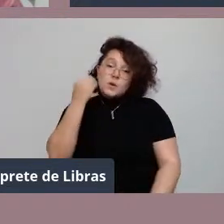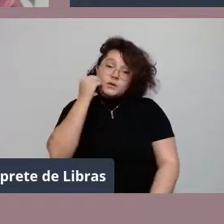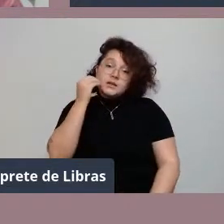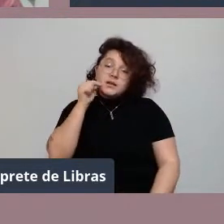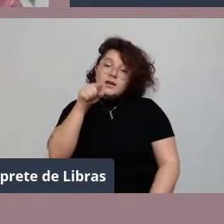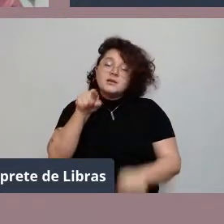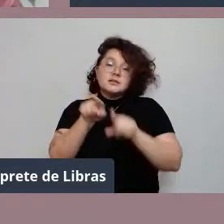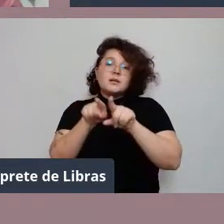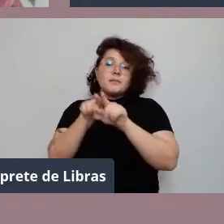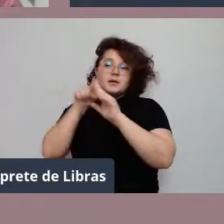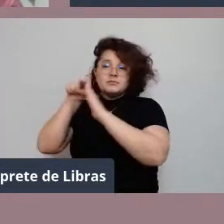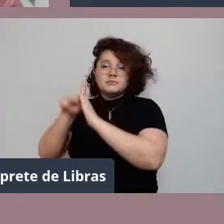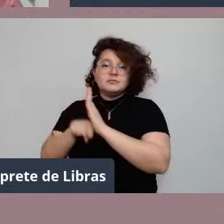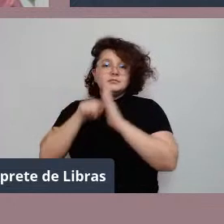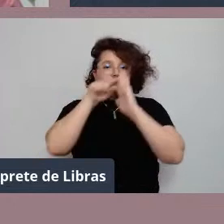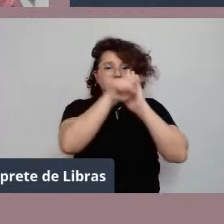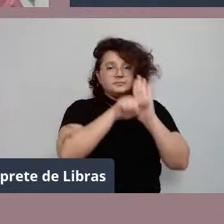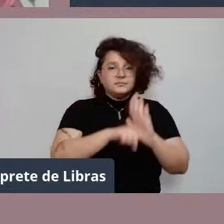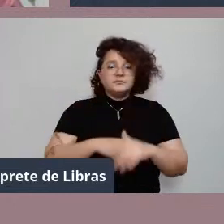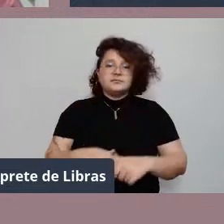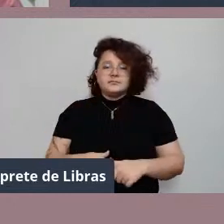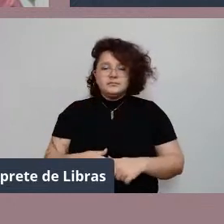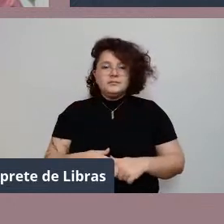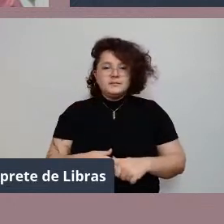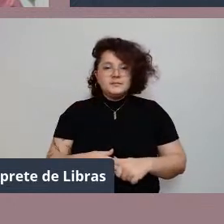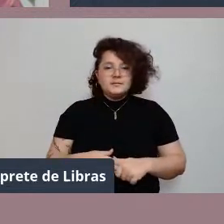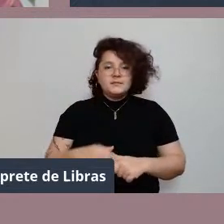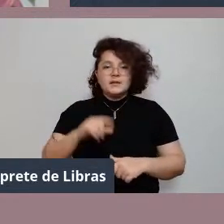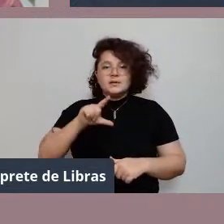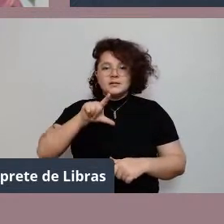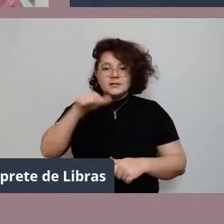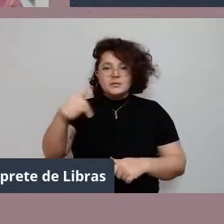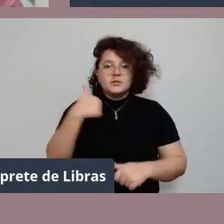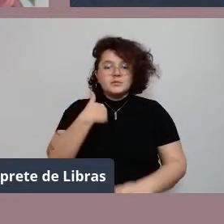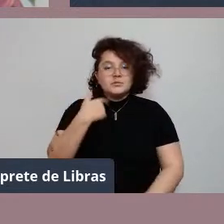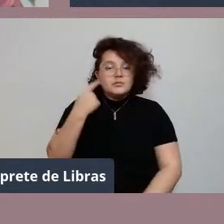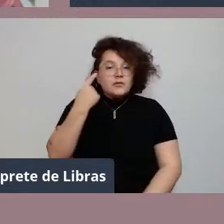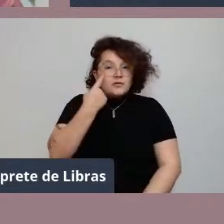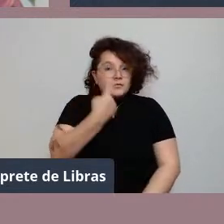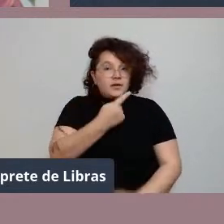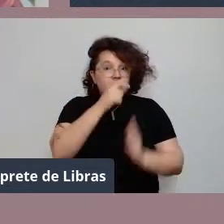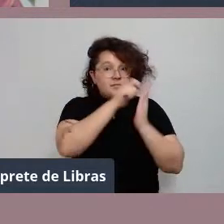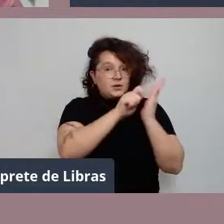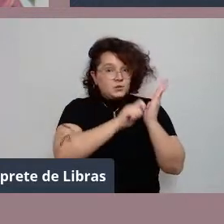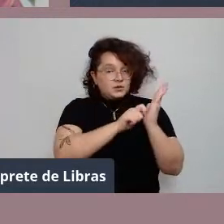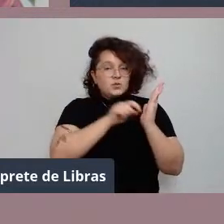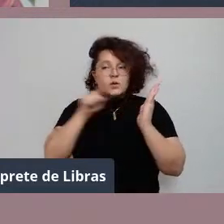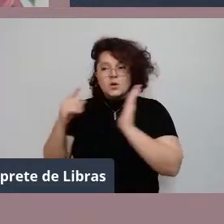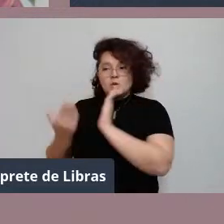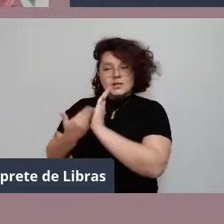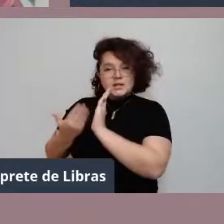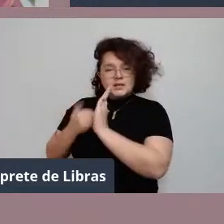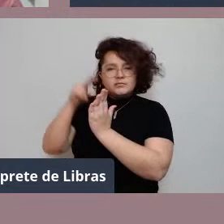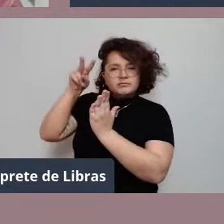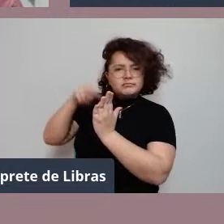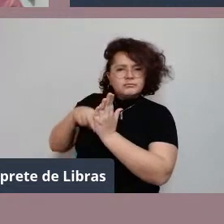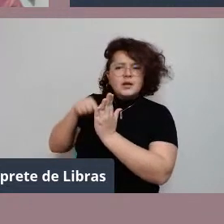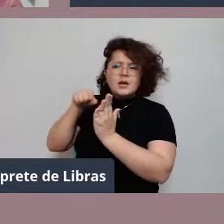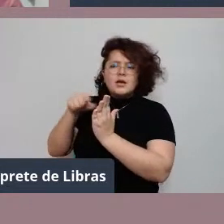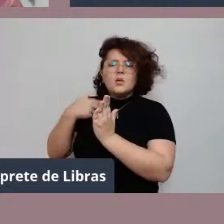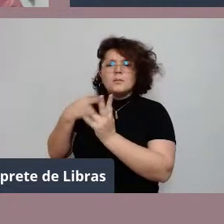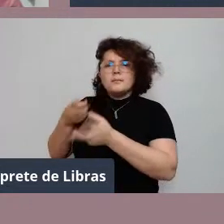dizer, bom, depois de ter visto os manuscritos, eu volto a ler o livro, o que eu